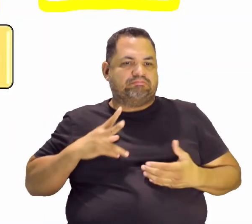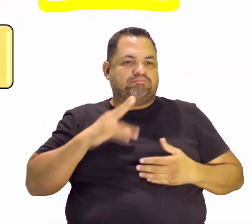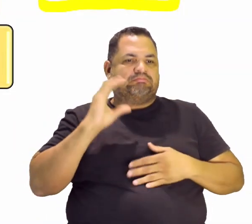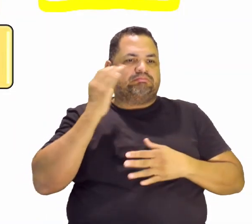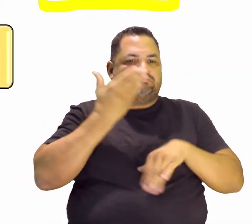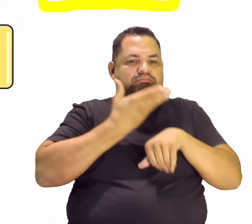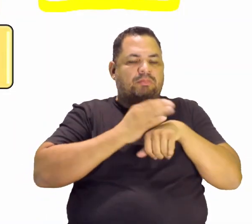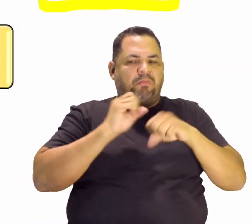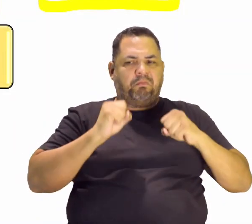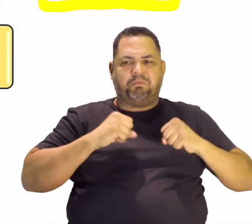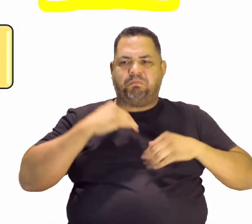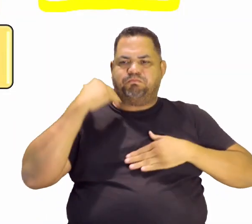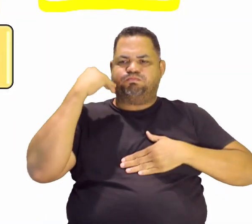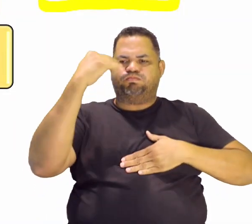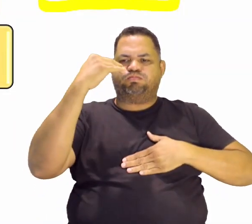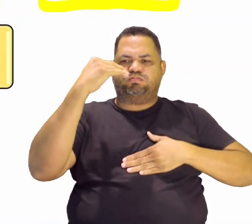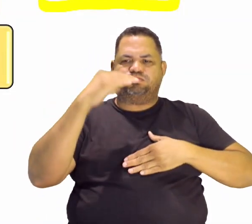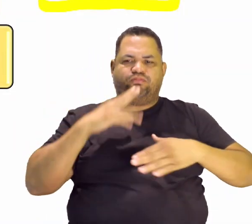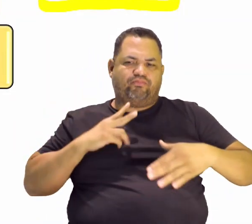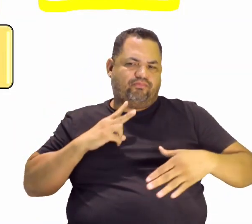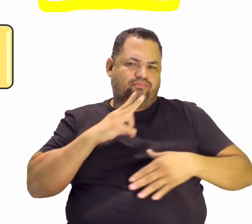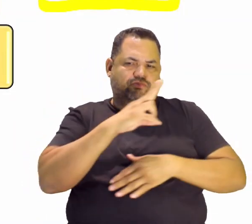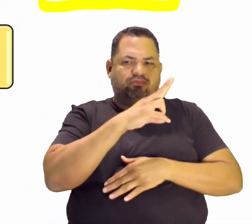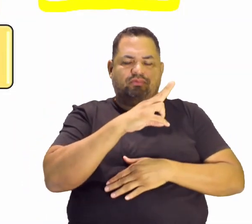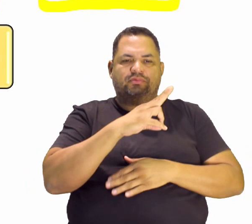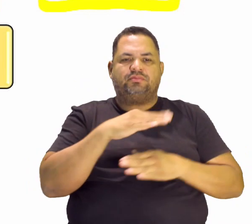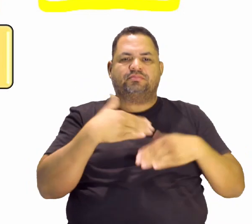de alta intensidade